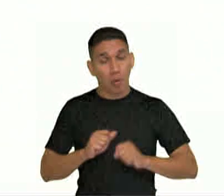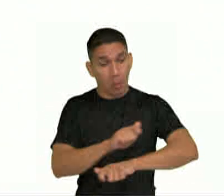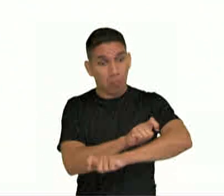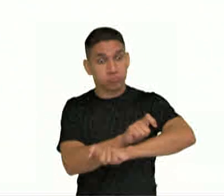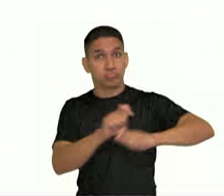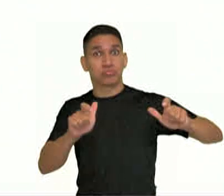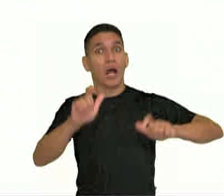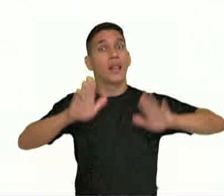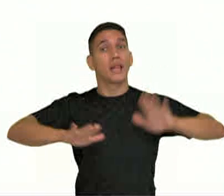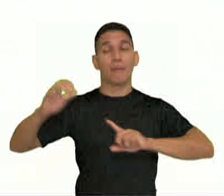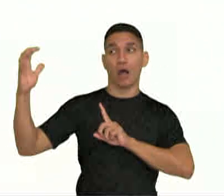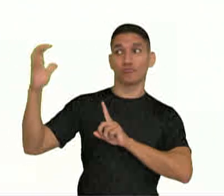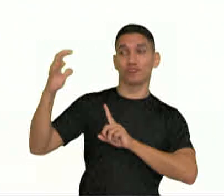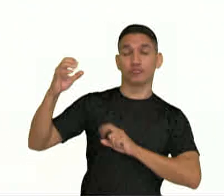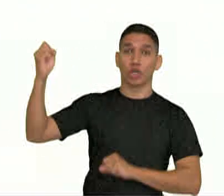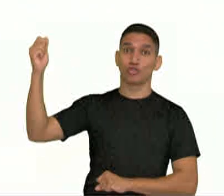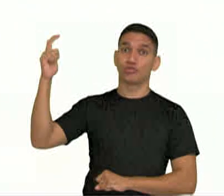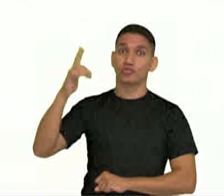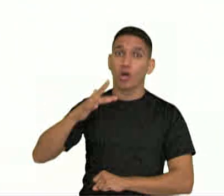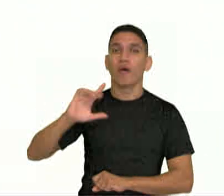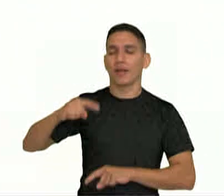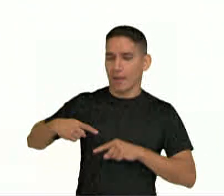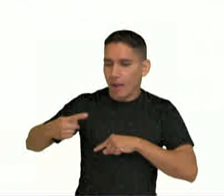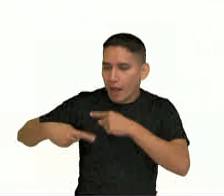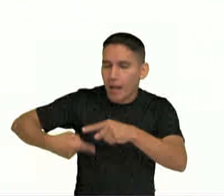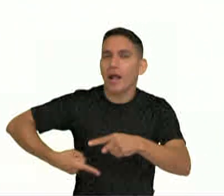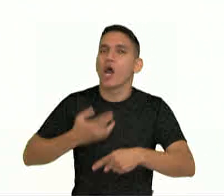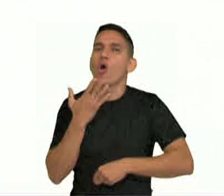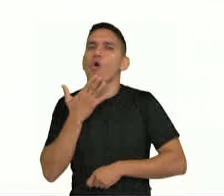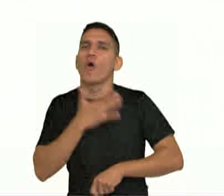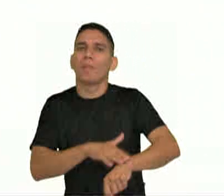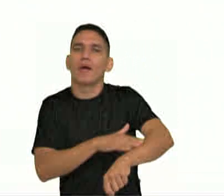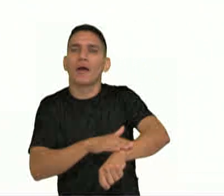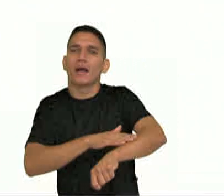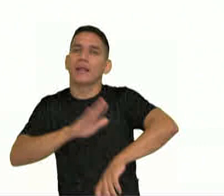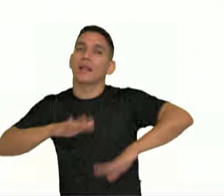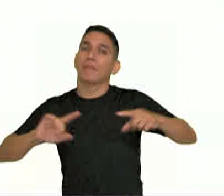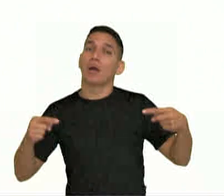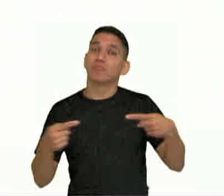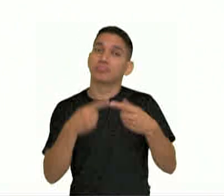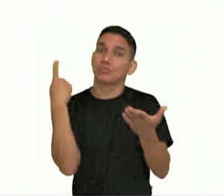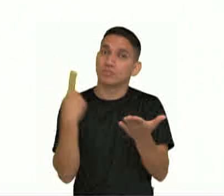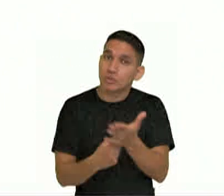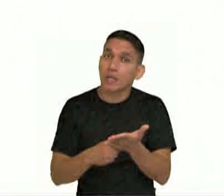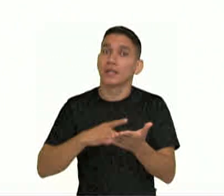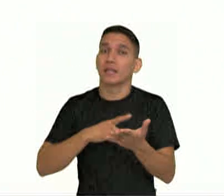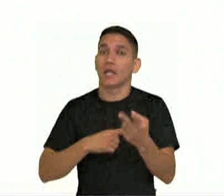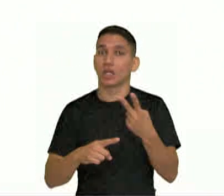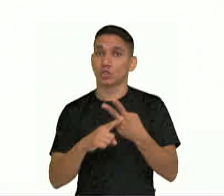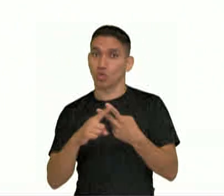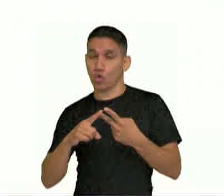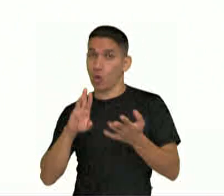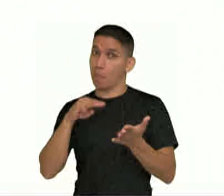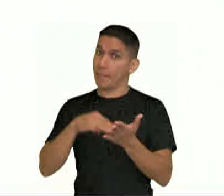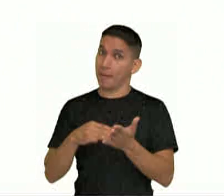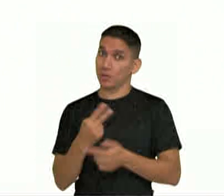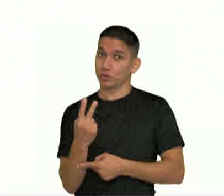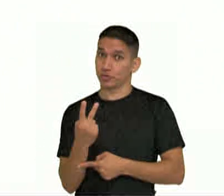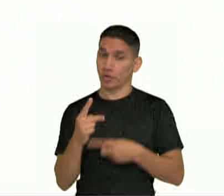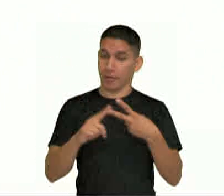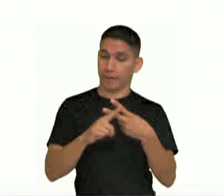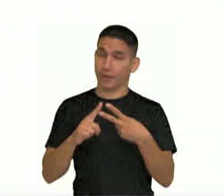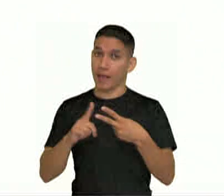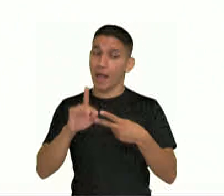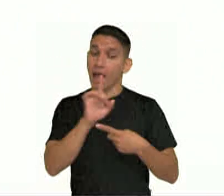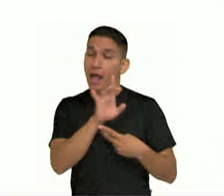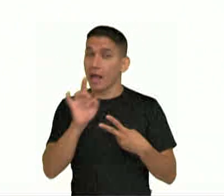raios solares. A herança da cor da pele humana parece ser determinada, no mínimo, por 2 pares de alelos, cada um localizado em